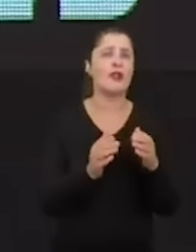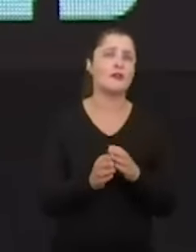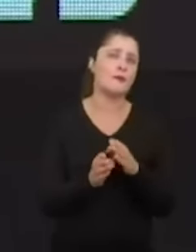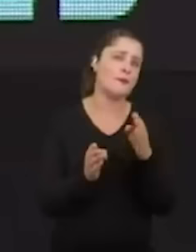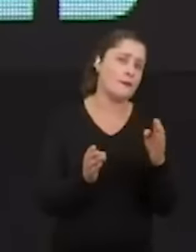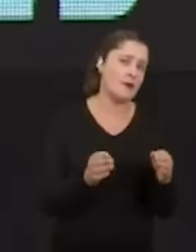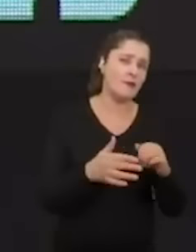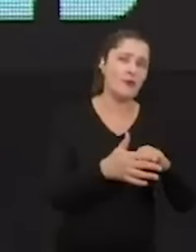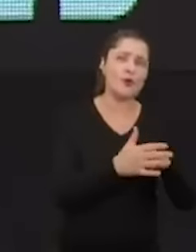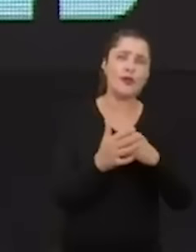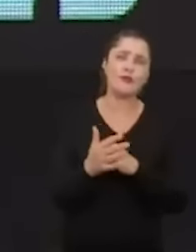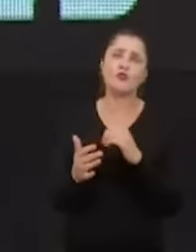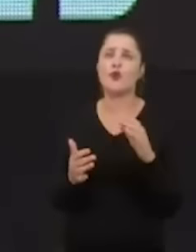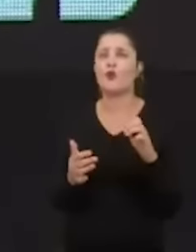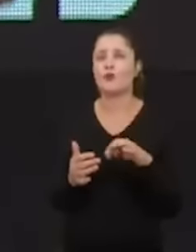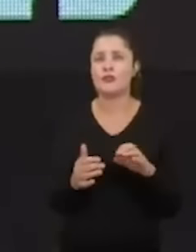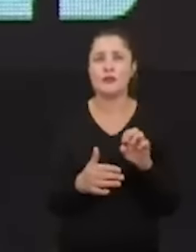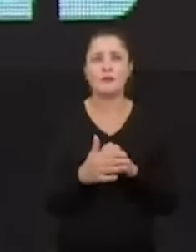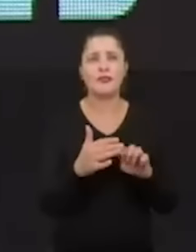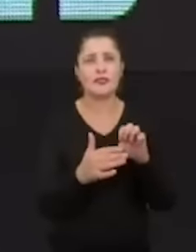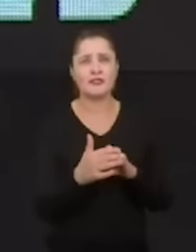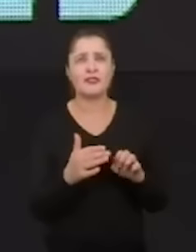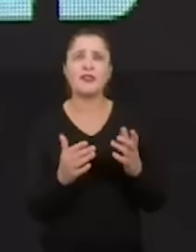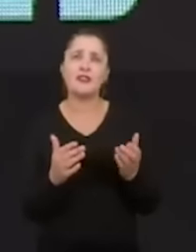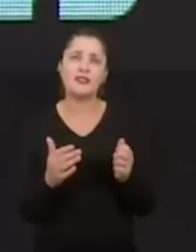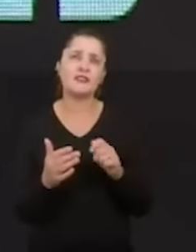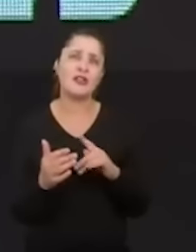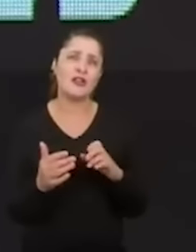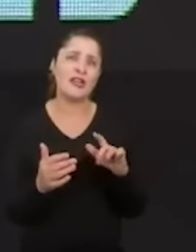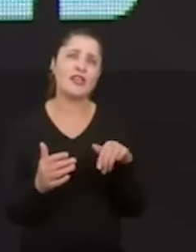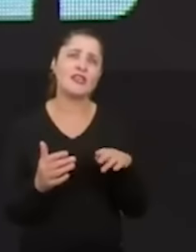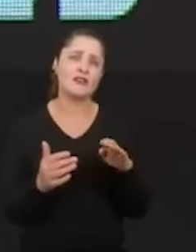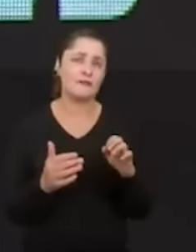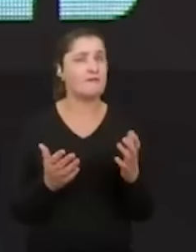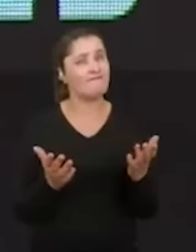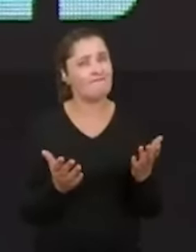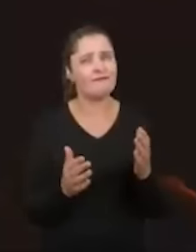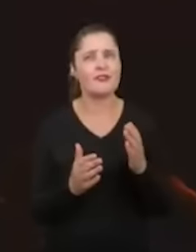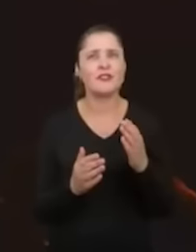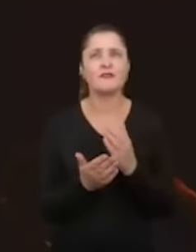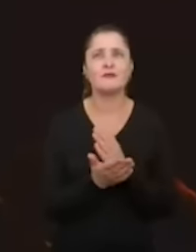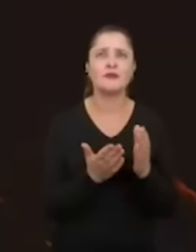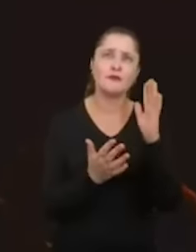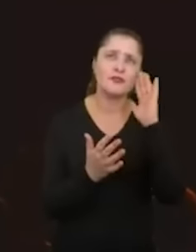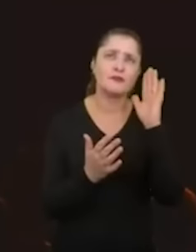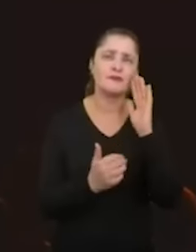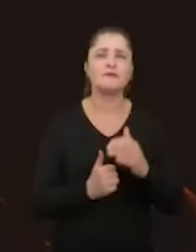contas da empresa Starlink. Esse é um pensamento individual que eu teria.